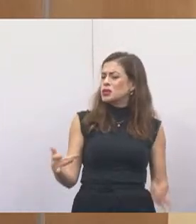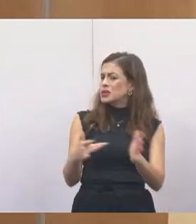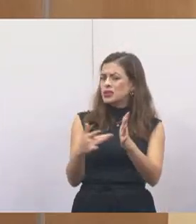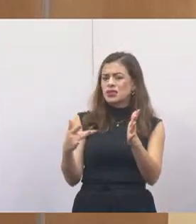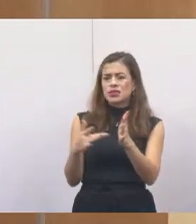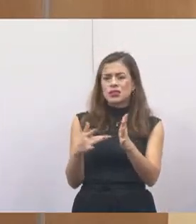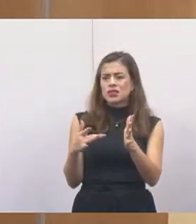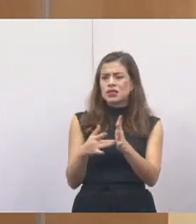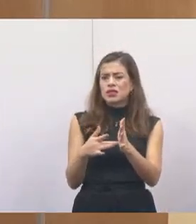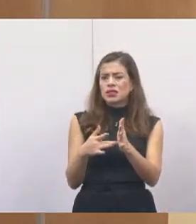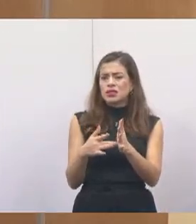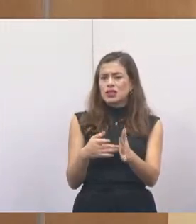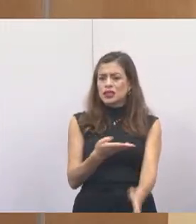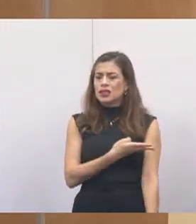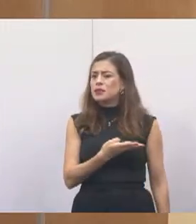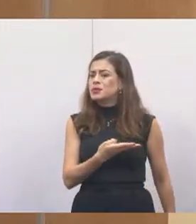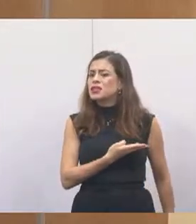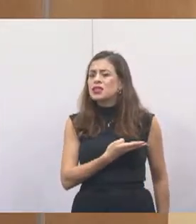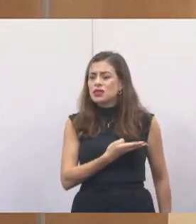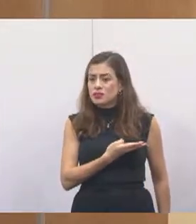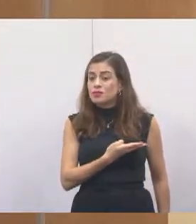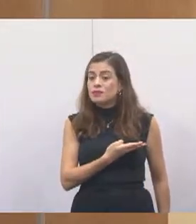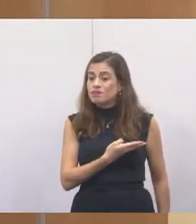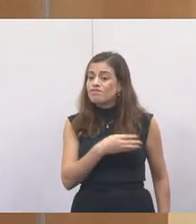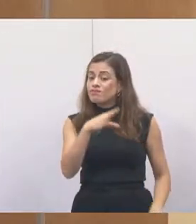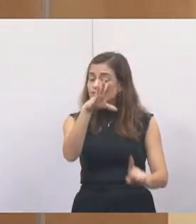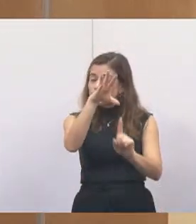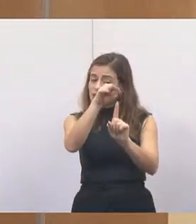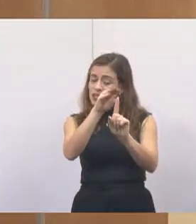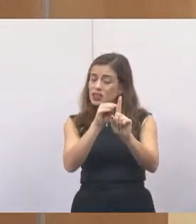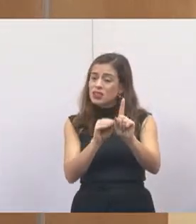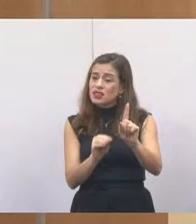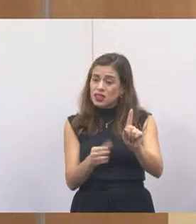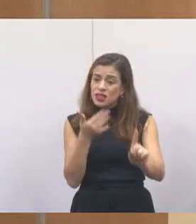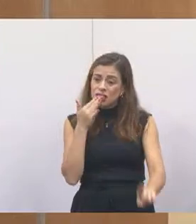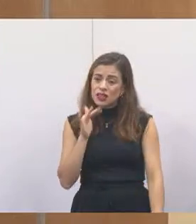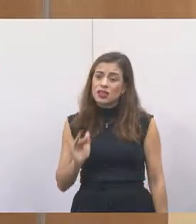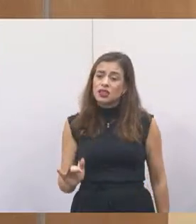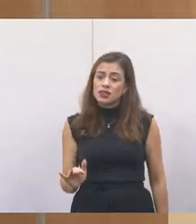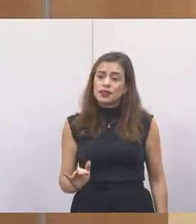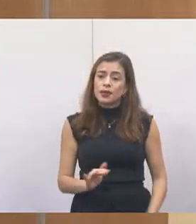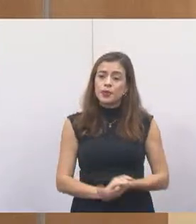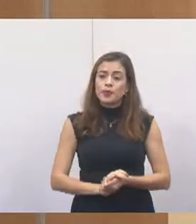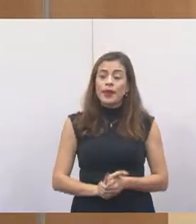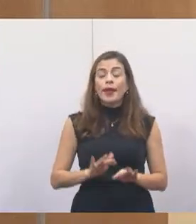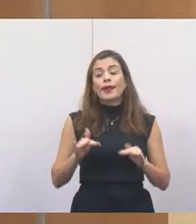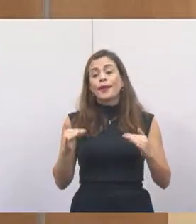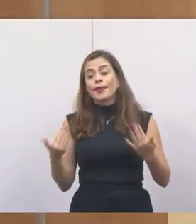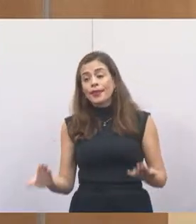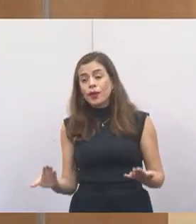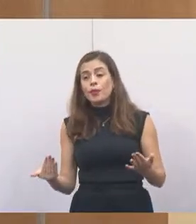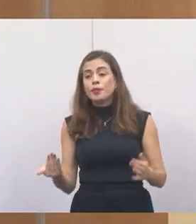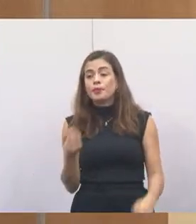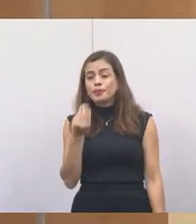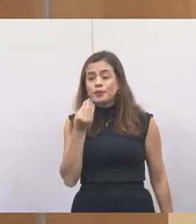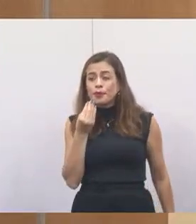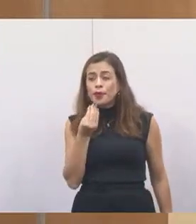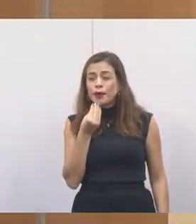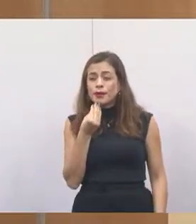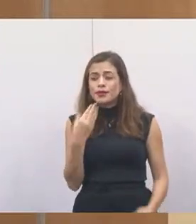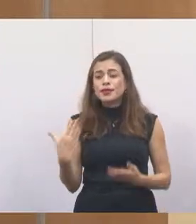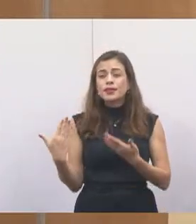o amiguinho que abusou sexualmente daquela criança. Então era uma oportunidade para o prefeito encaminhar aqui para a Câmara